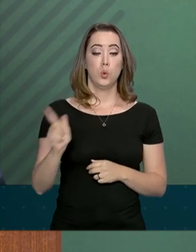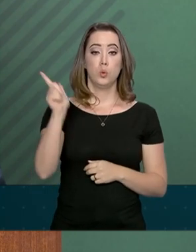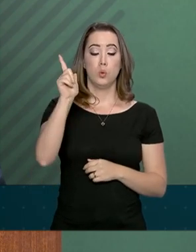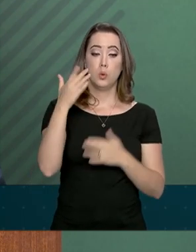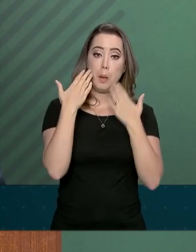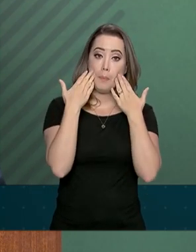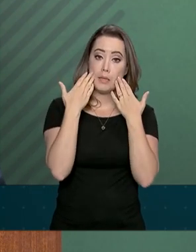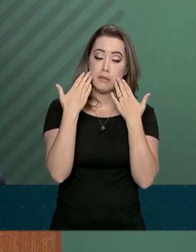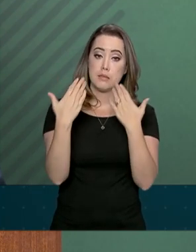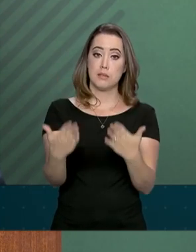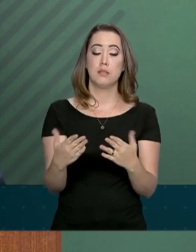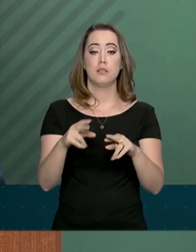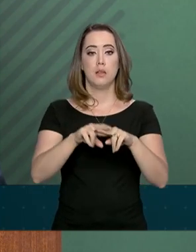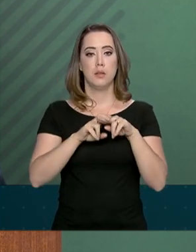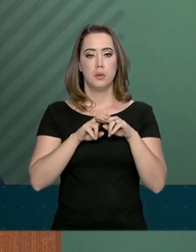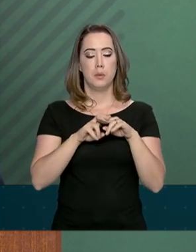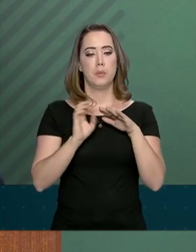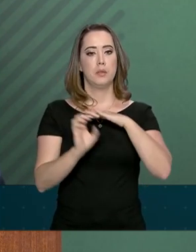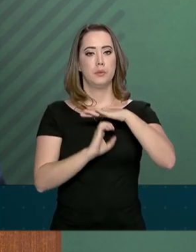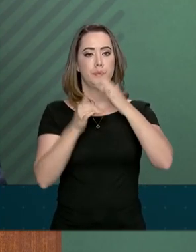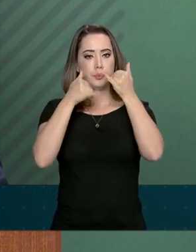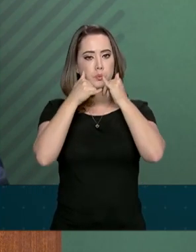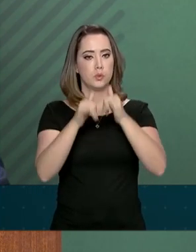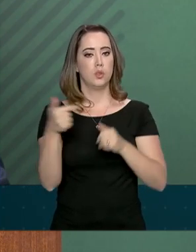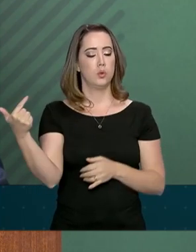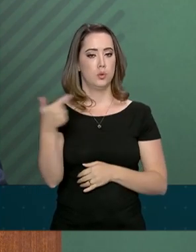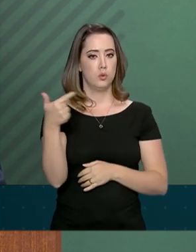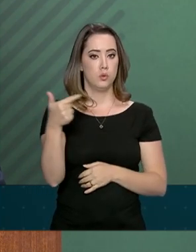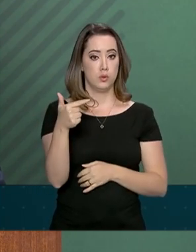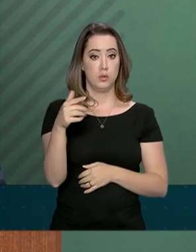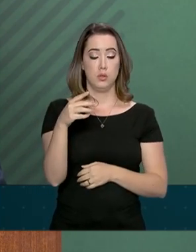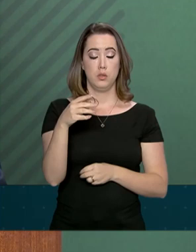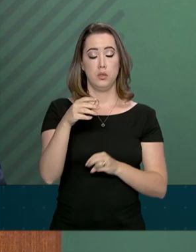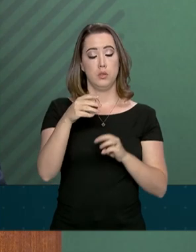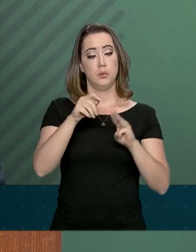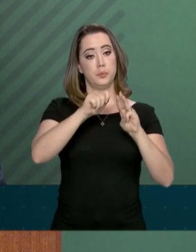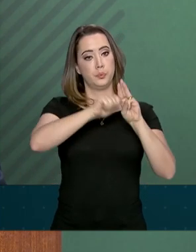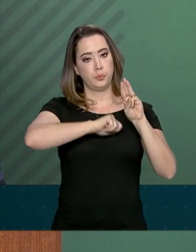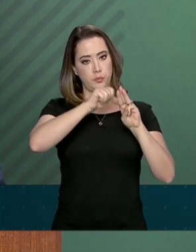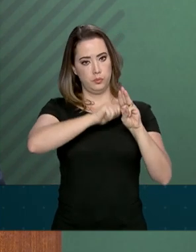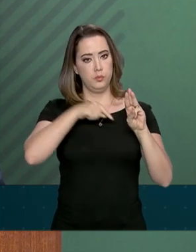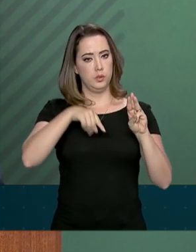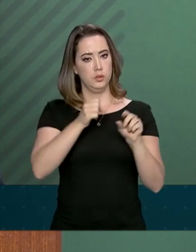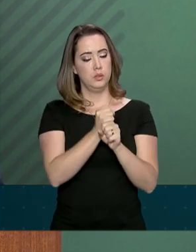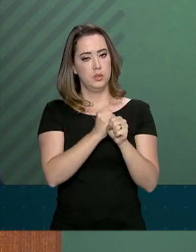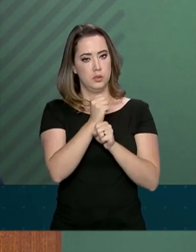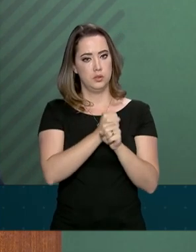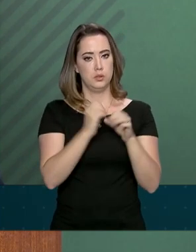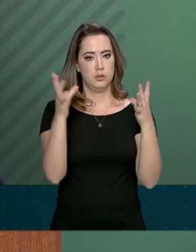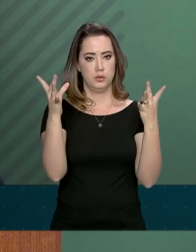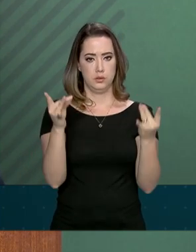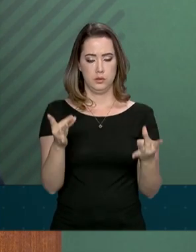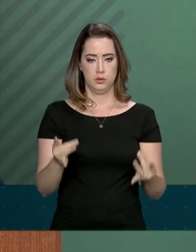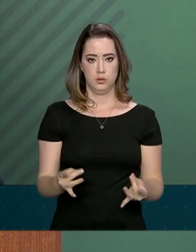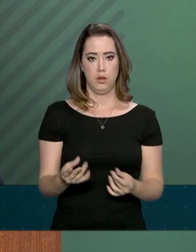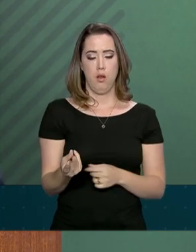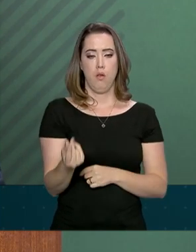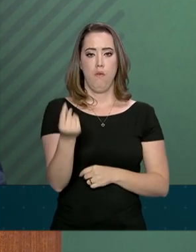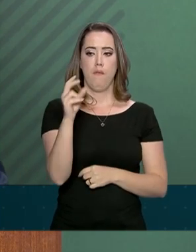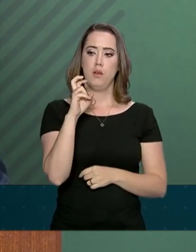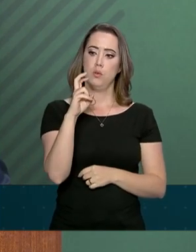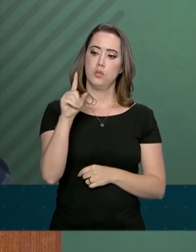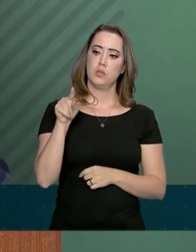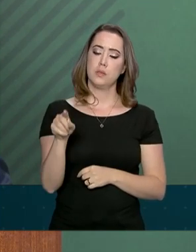pela eletobrás no segundo trimestre deste ano destaca se o valor líquido de